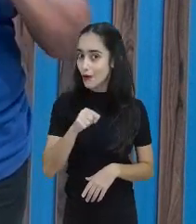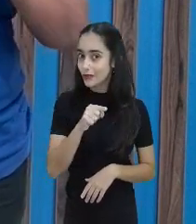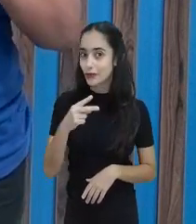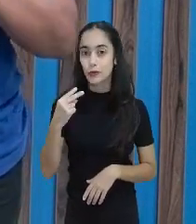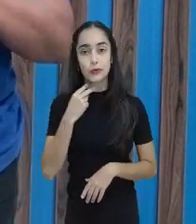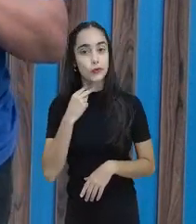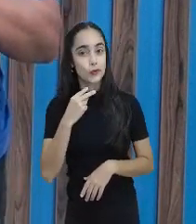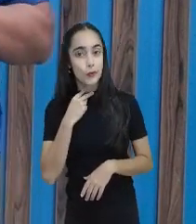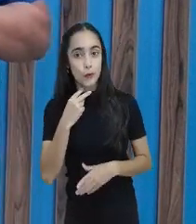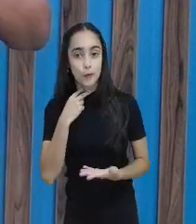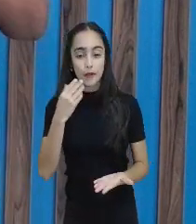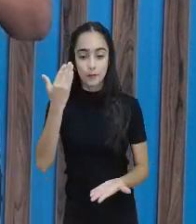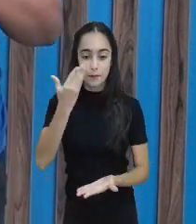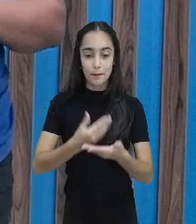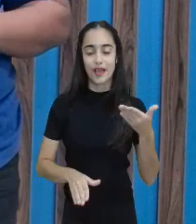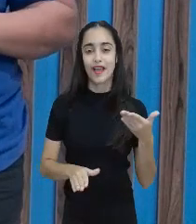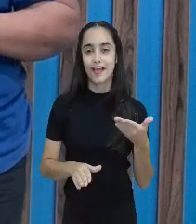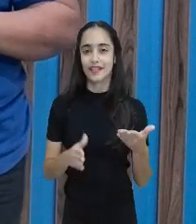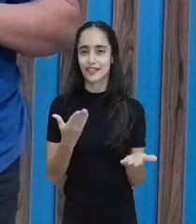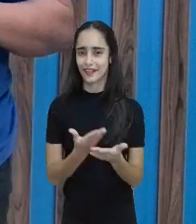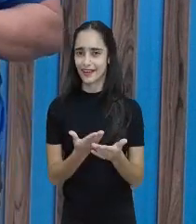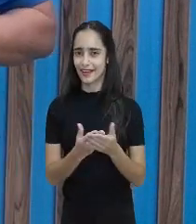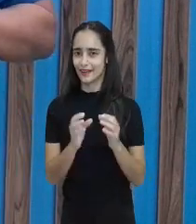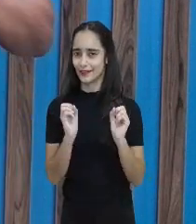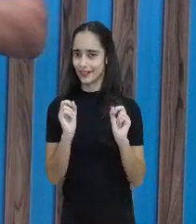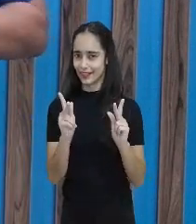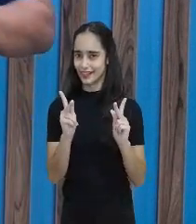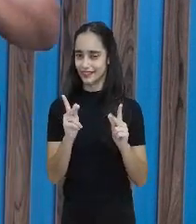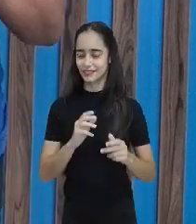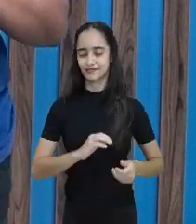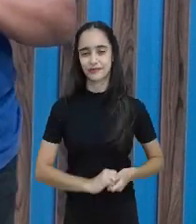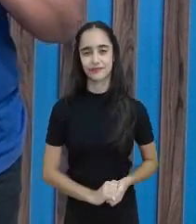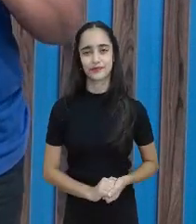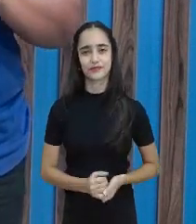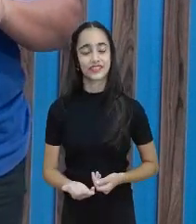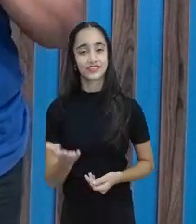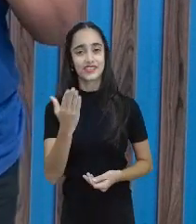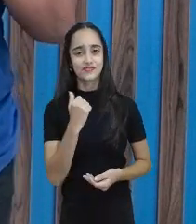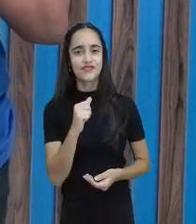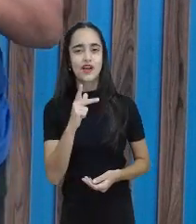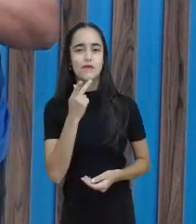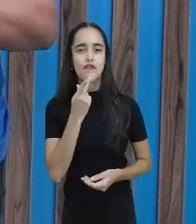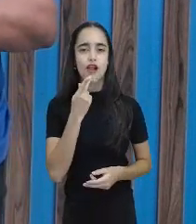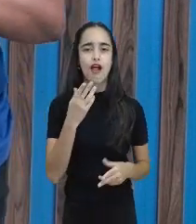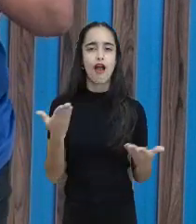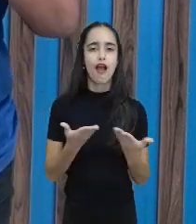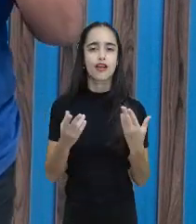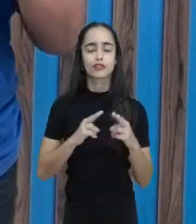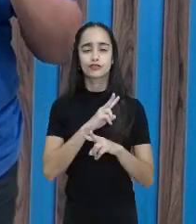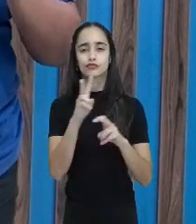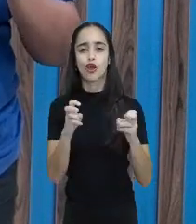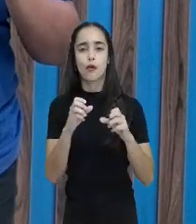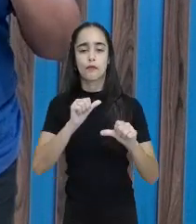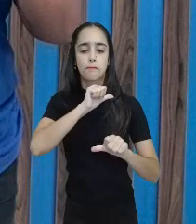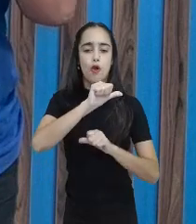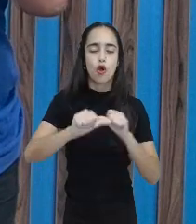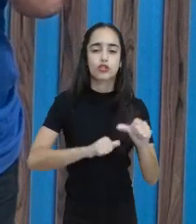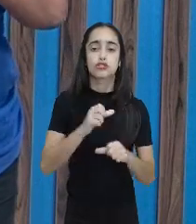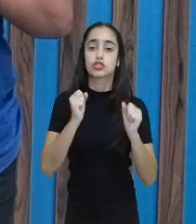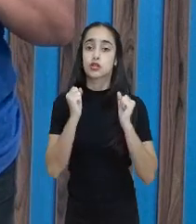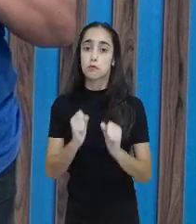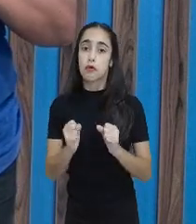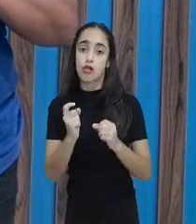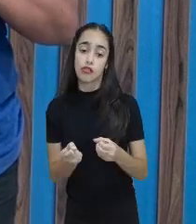assistir. Combinado? Eu conto com vocês. Então, vamos lá. Vamos falar de transformações reversíveis e